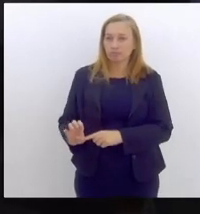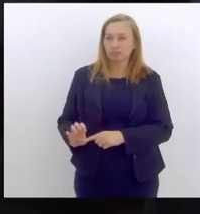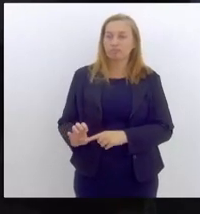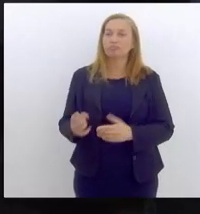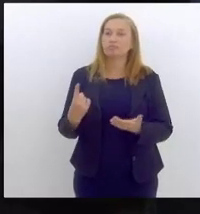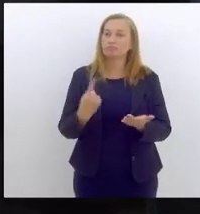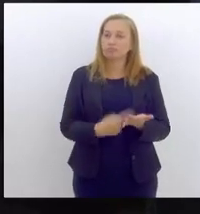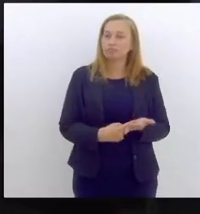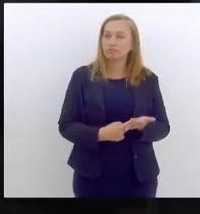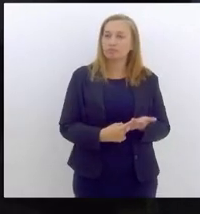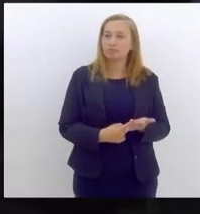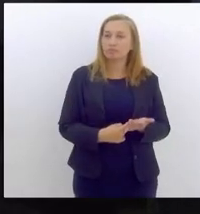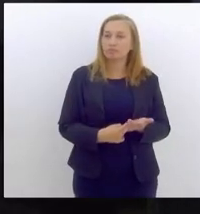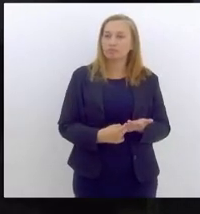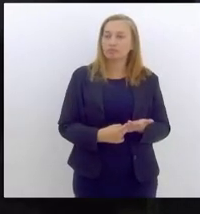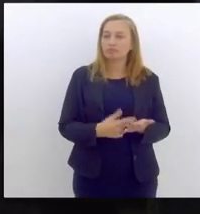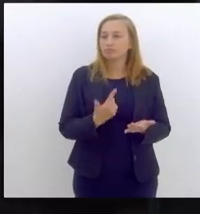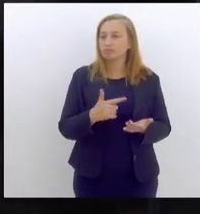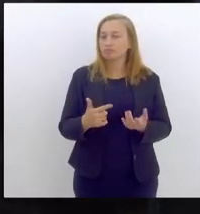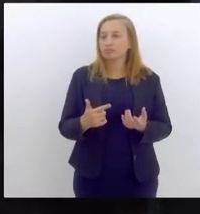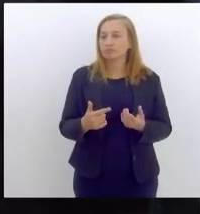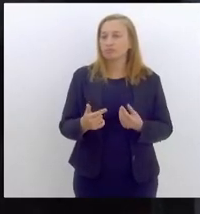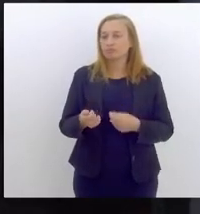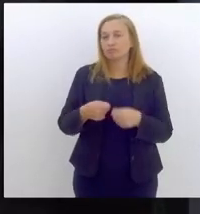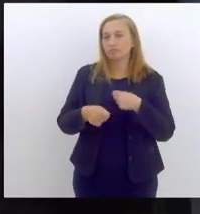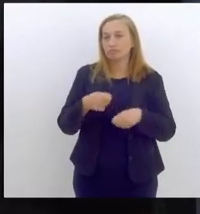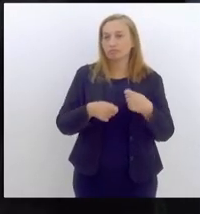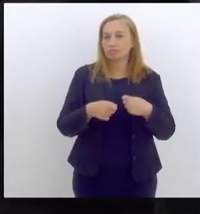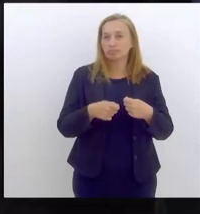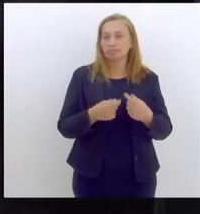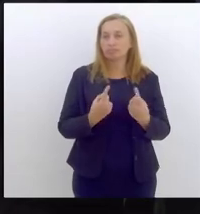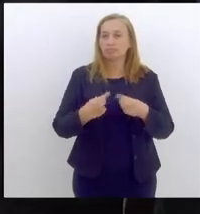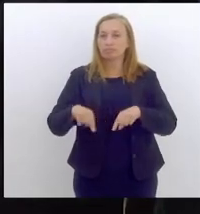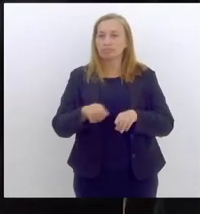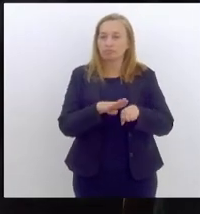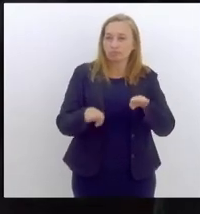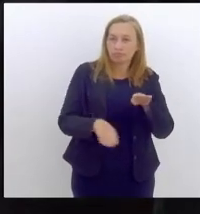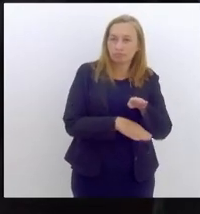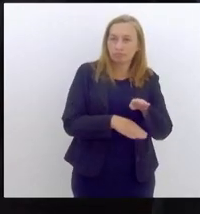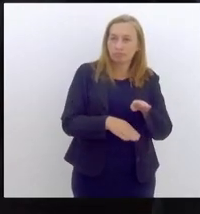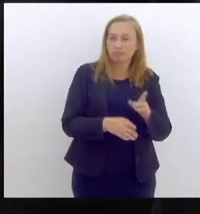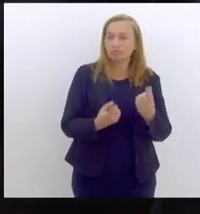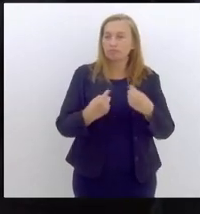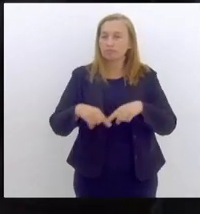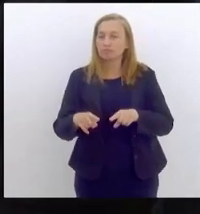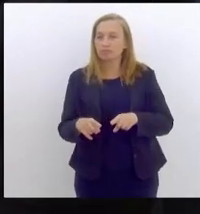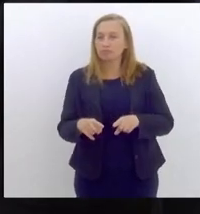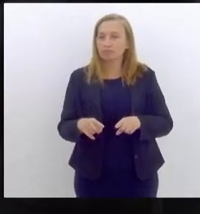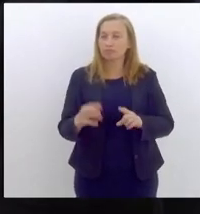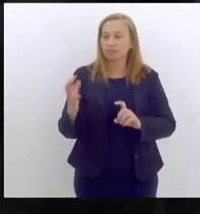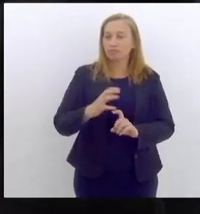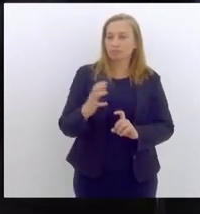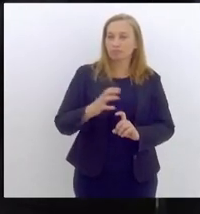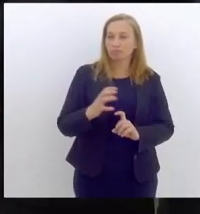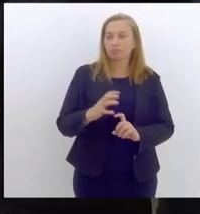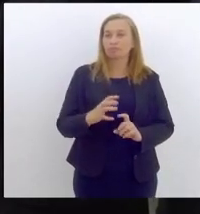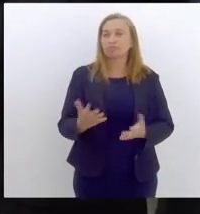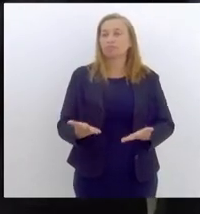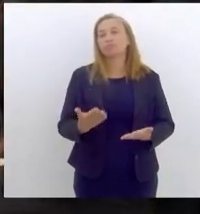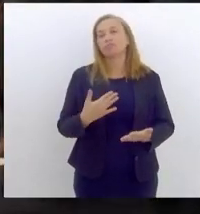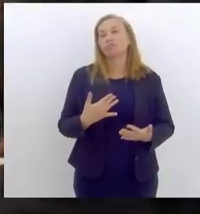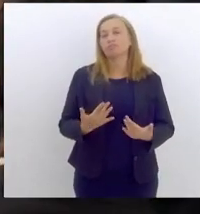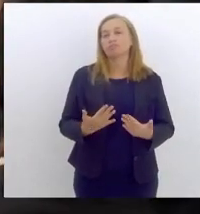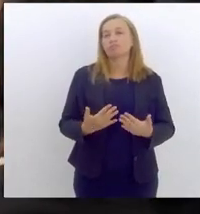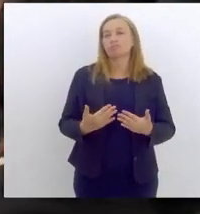compromisso inegociável com o combate às desigualdades sociais, com o combate às opressões. Em minha trajetória